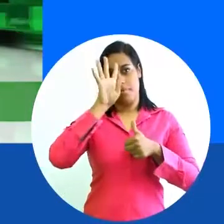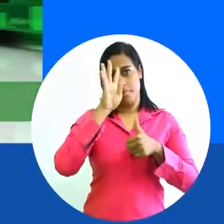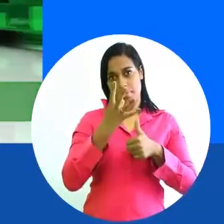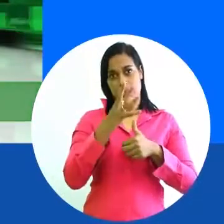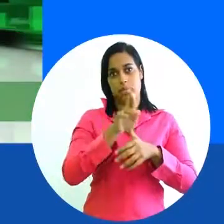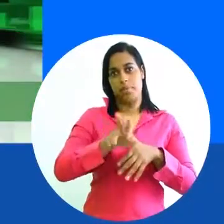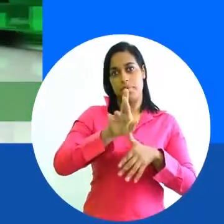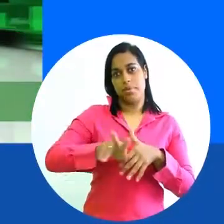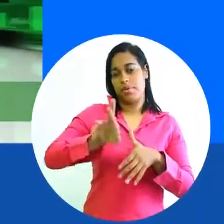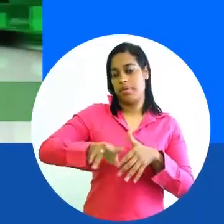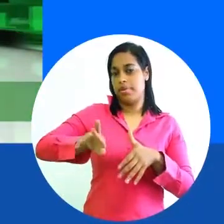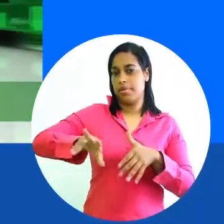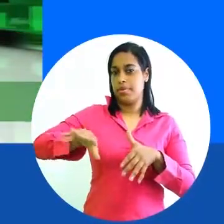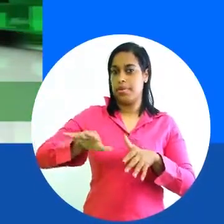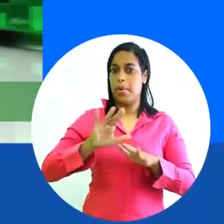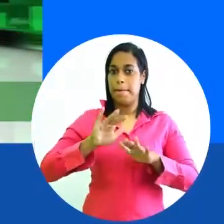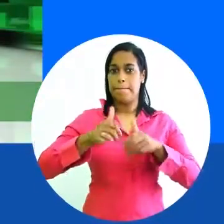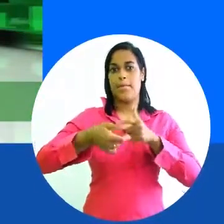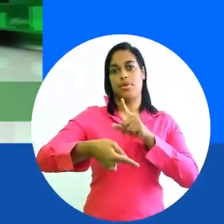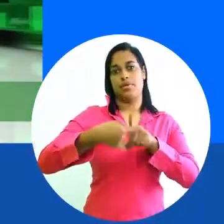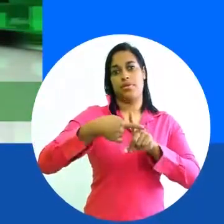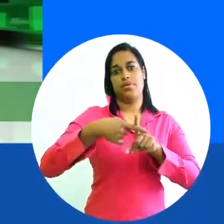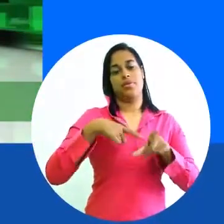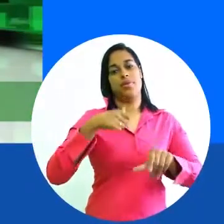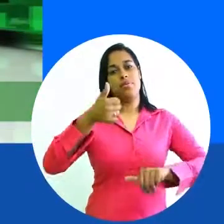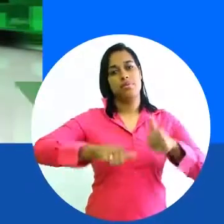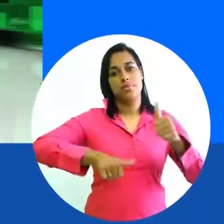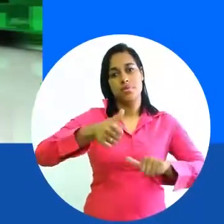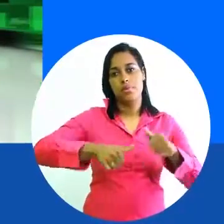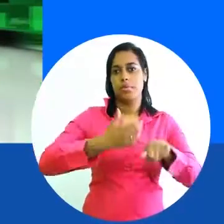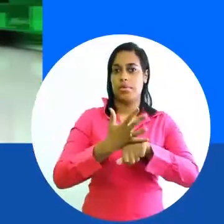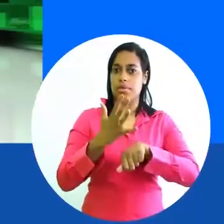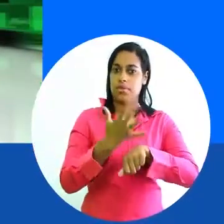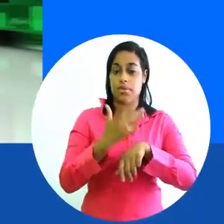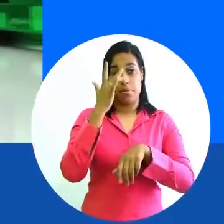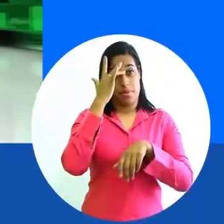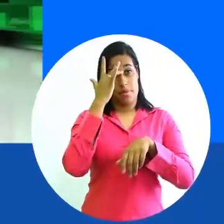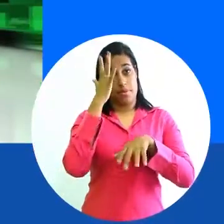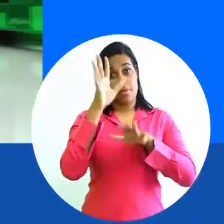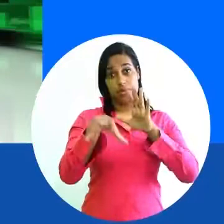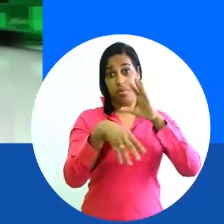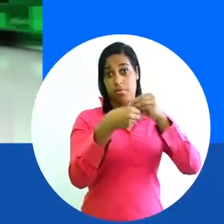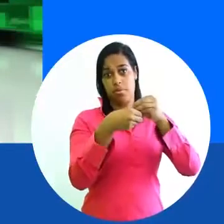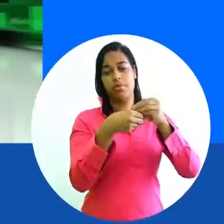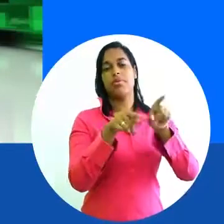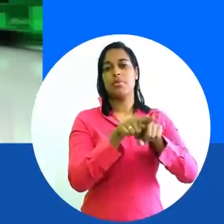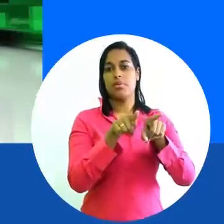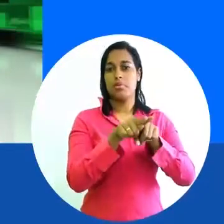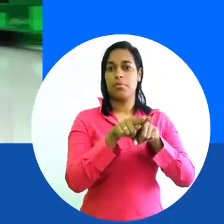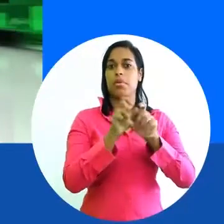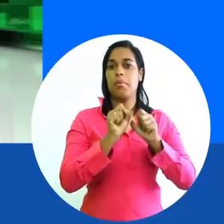são muitas as vantagens. Ganha-se agilidade, é mais fácil fazer backup, dá para